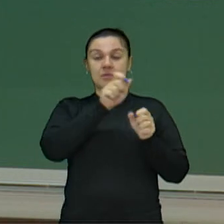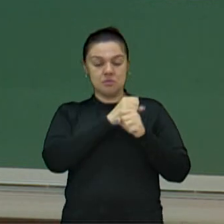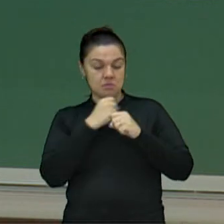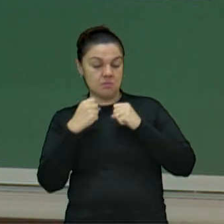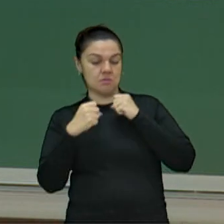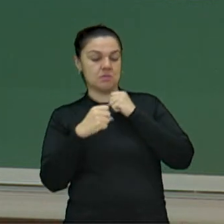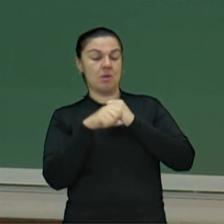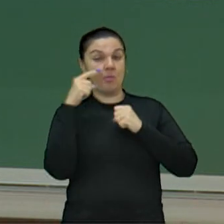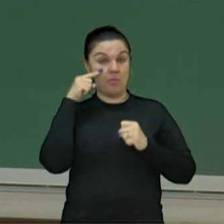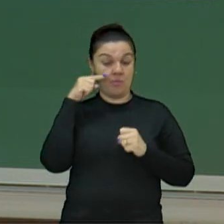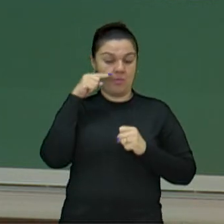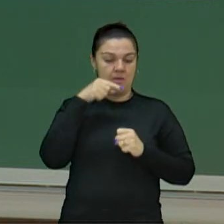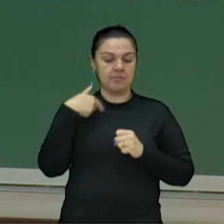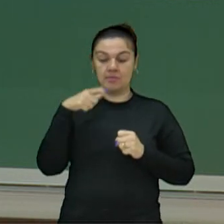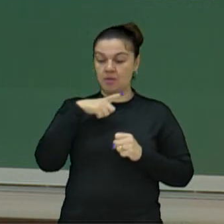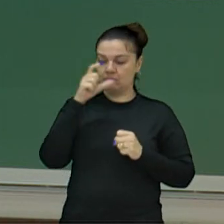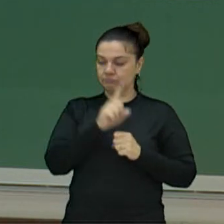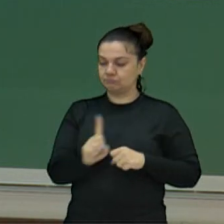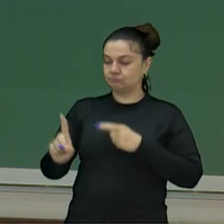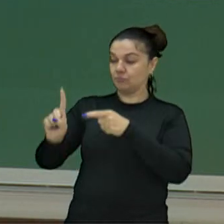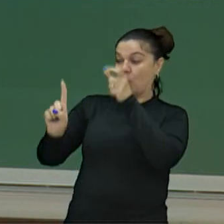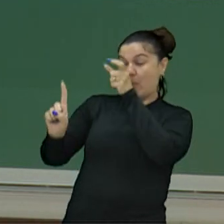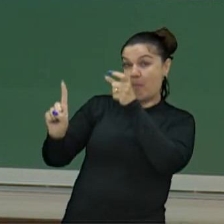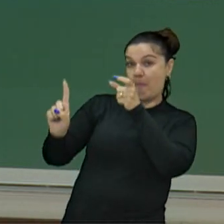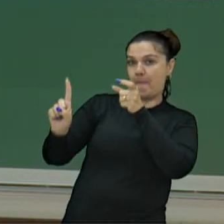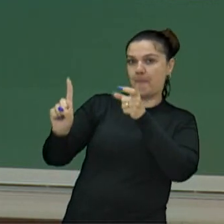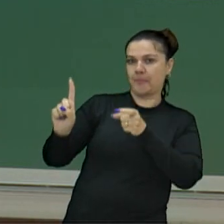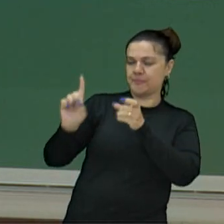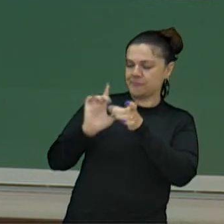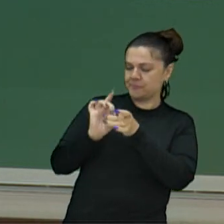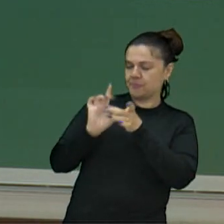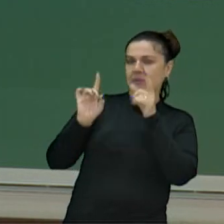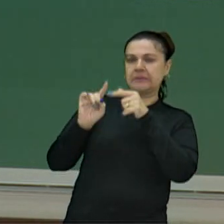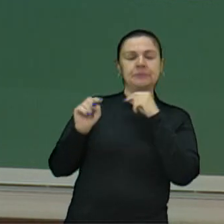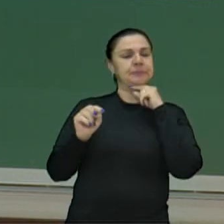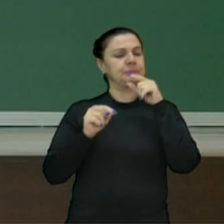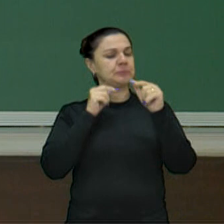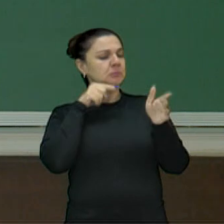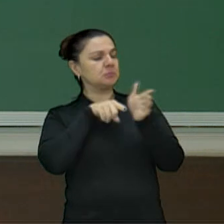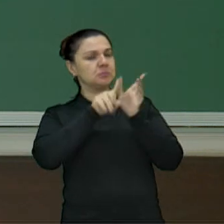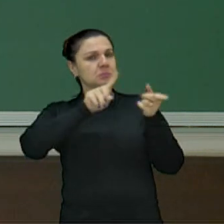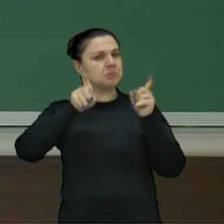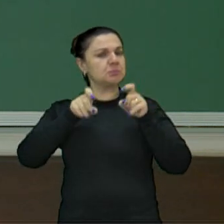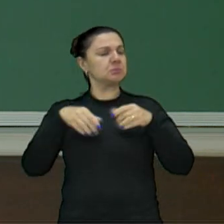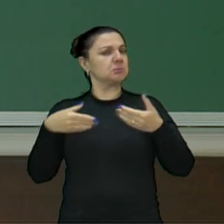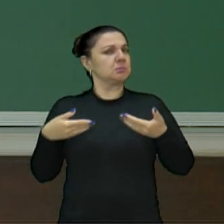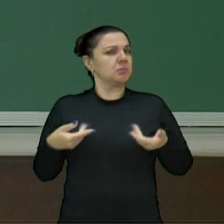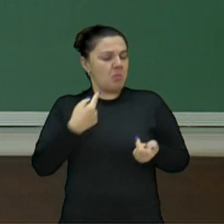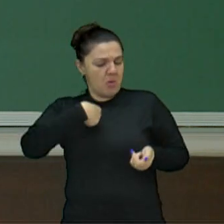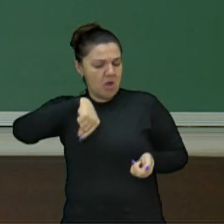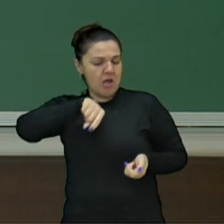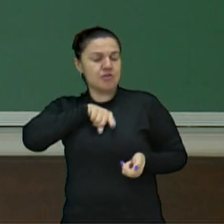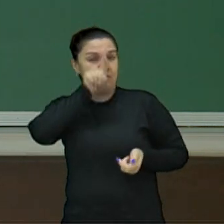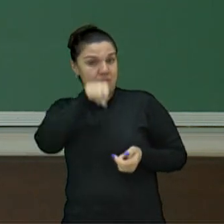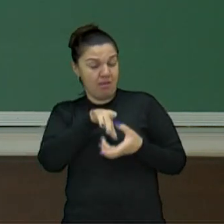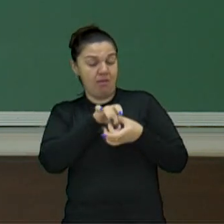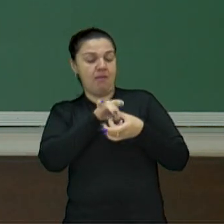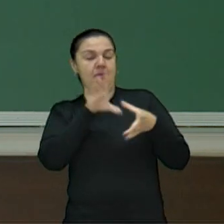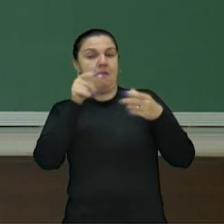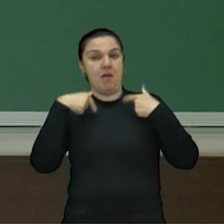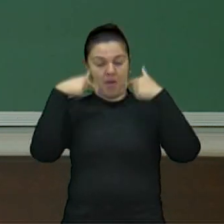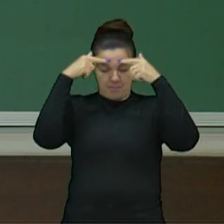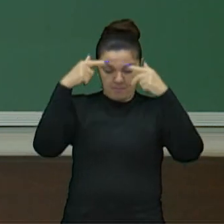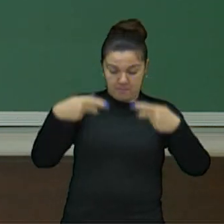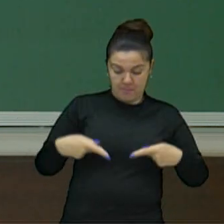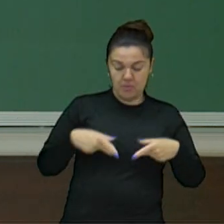que existe um sujeito independente é questionada. A noção de que nós somos livres, de que nós